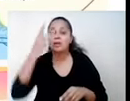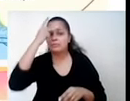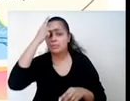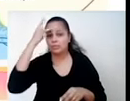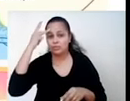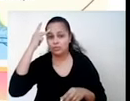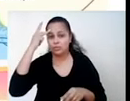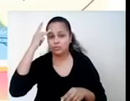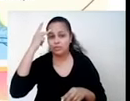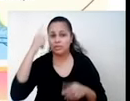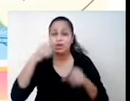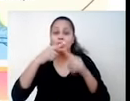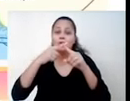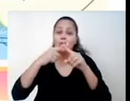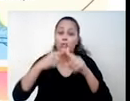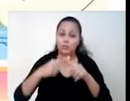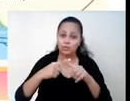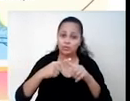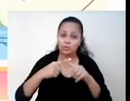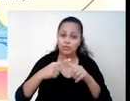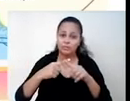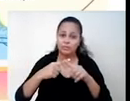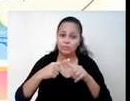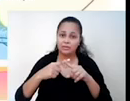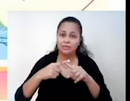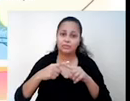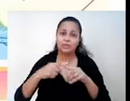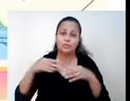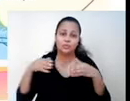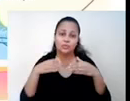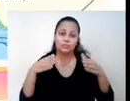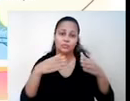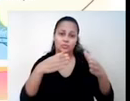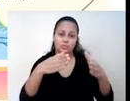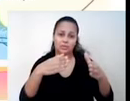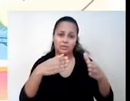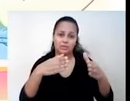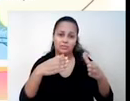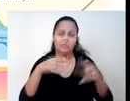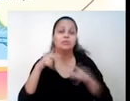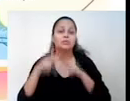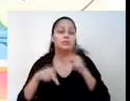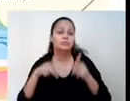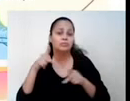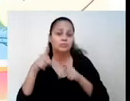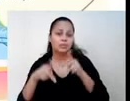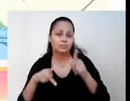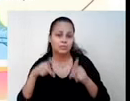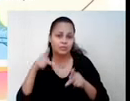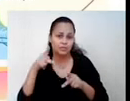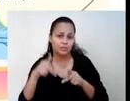Nos cruzamentos de rotas mais movimentados, ou próximo a feudos que eram mais populosos,